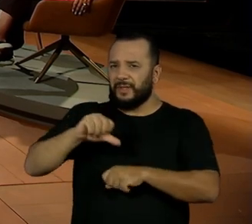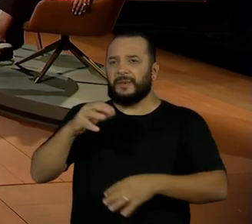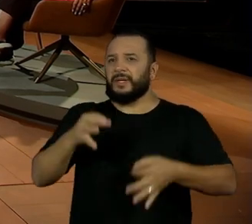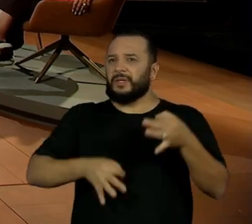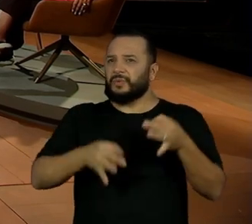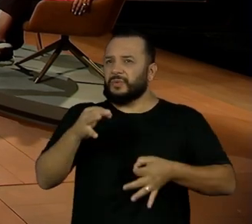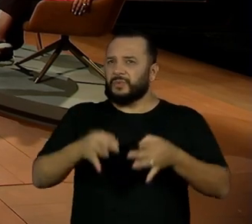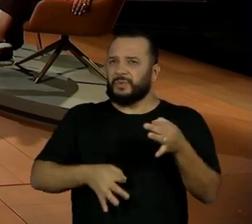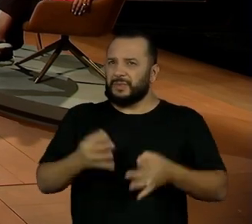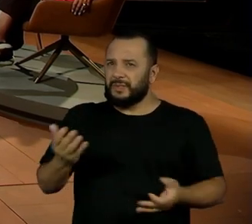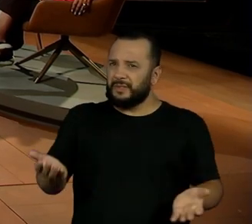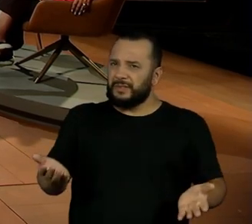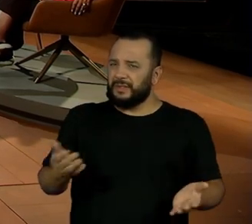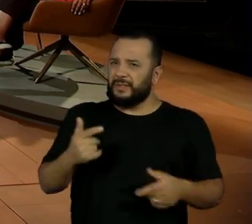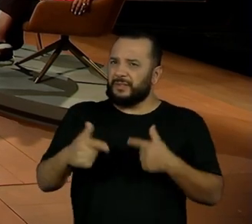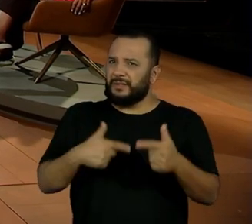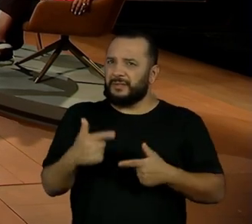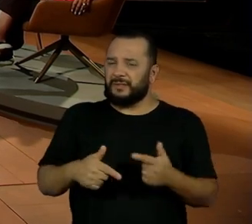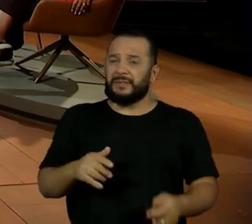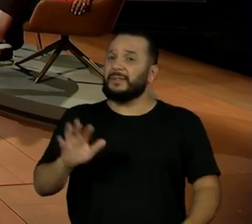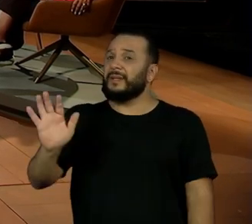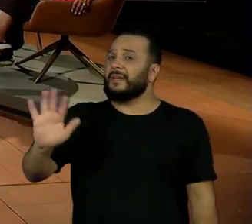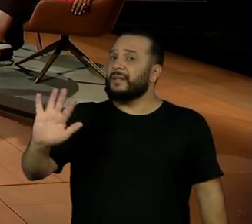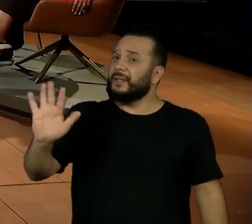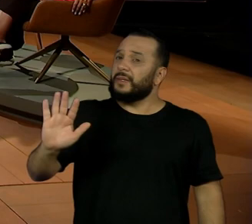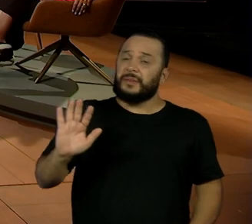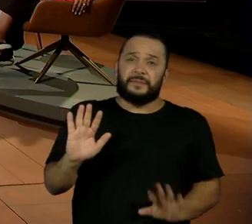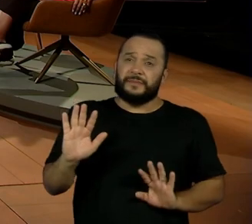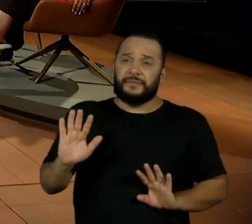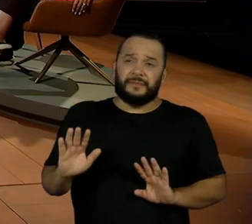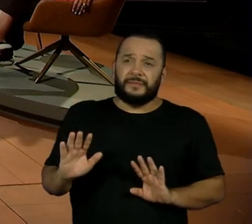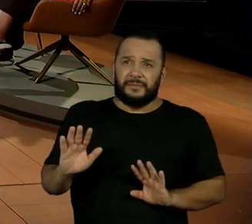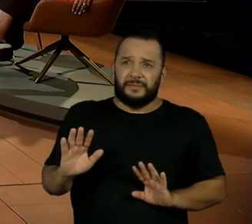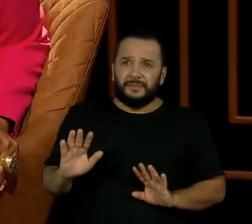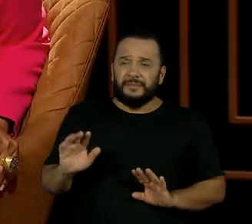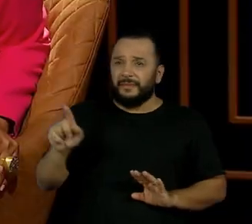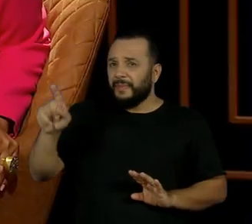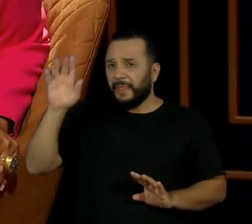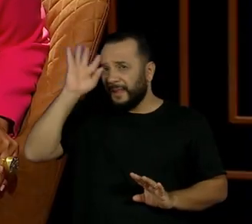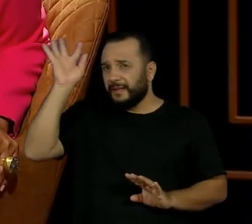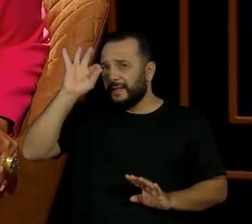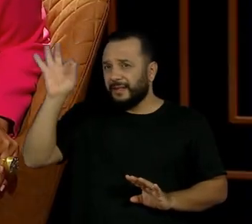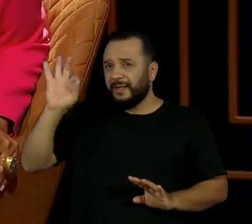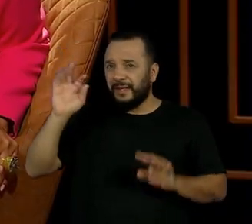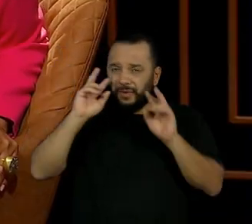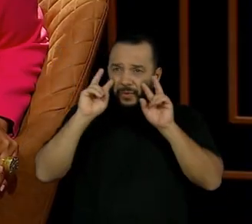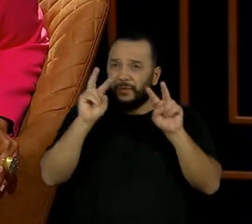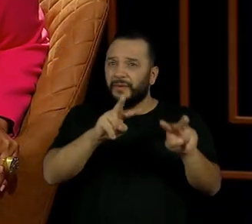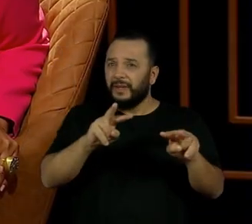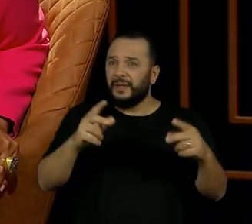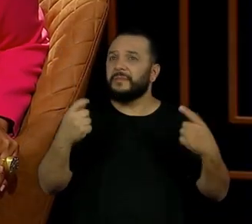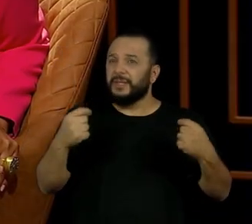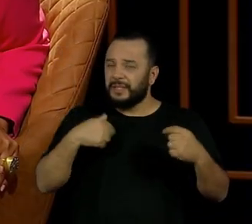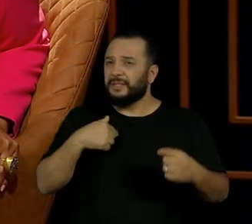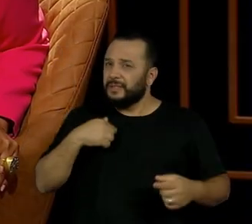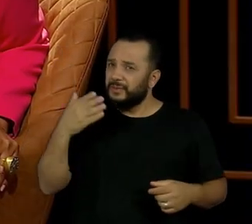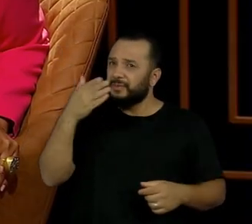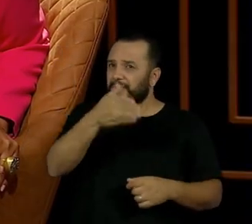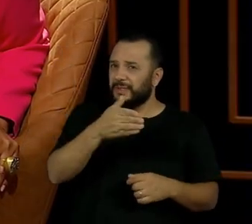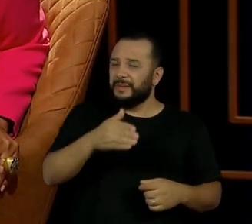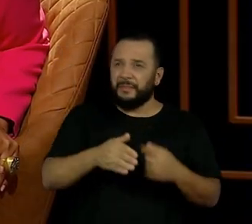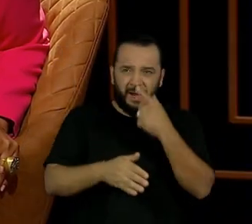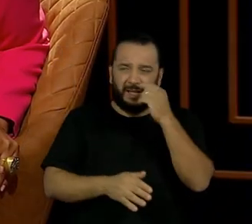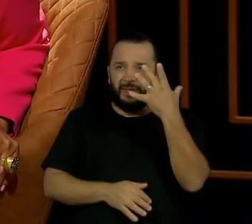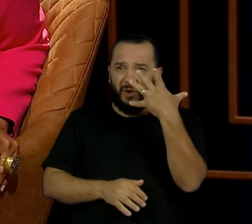Aí eu falei não mas é porque você não vai entender o que eu vi eu preciso ir é mais forte